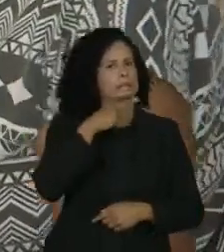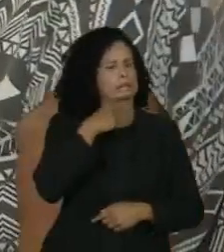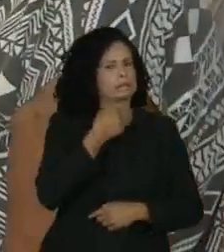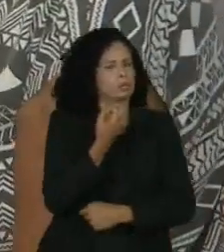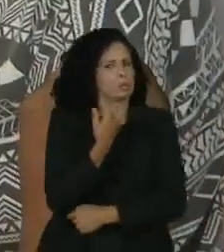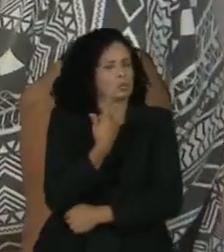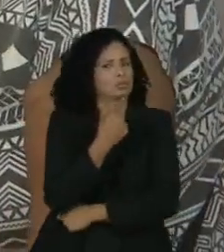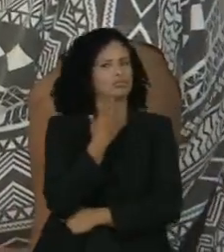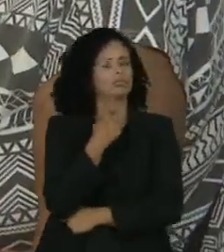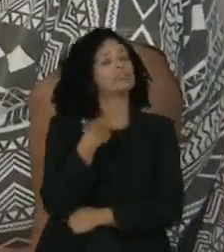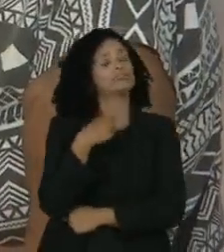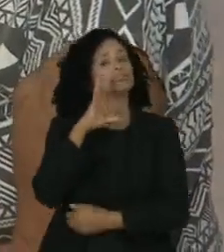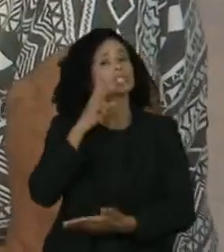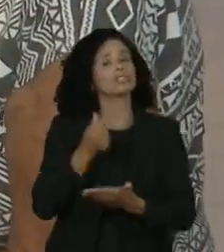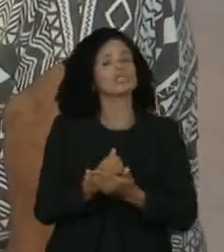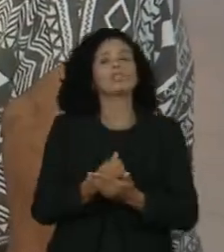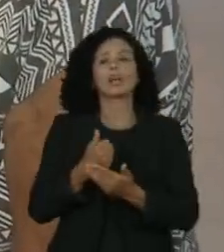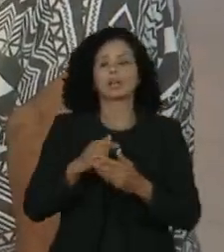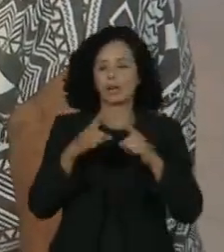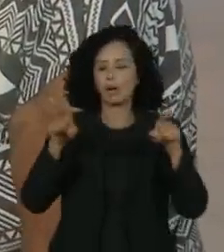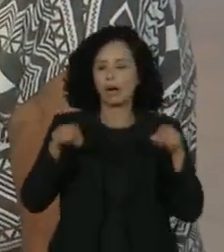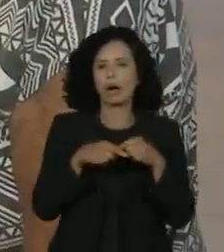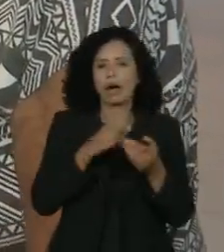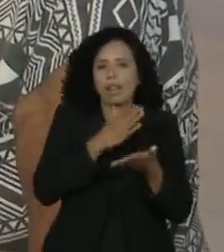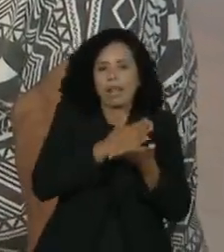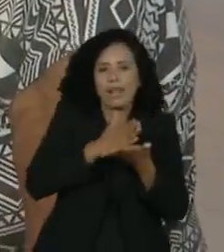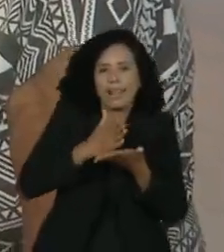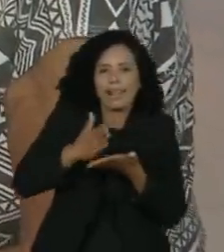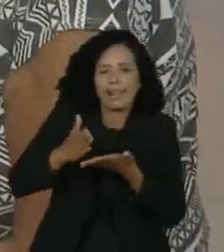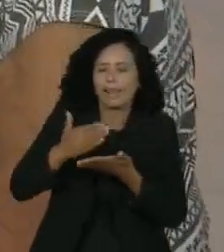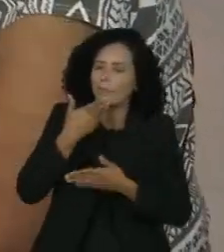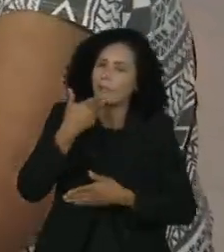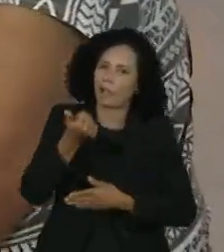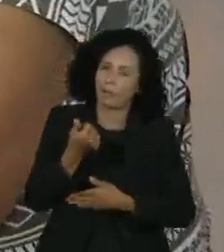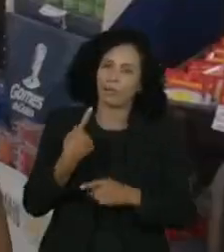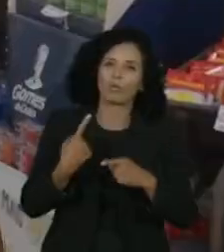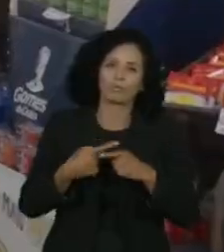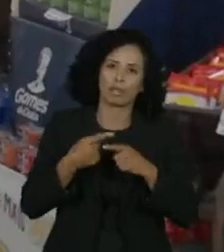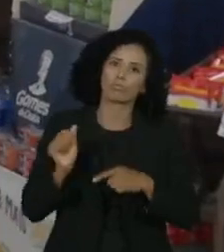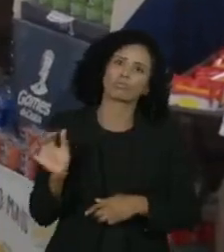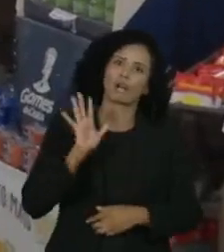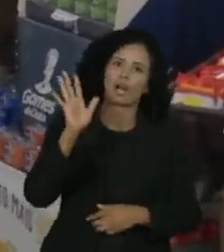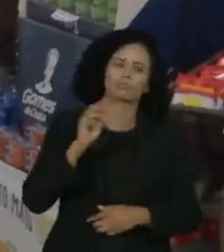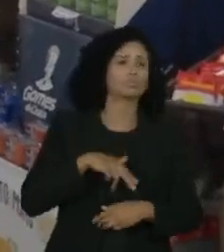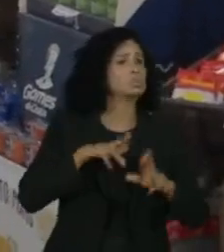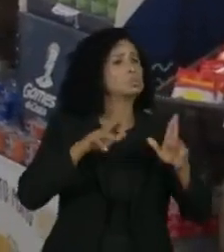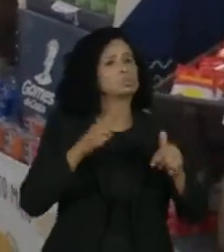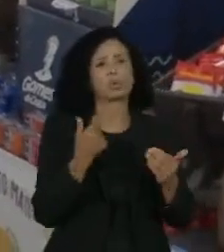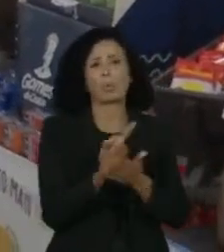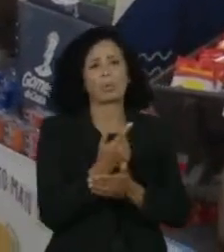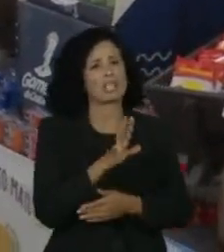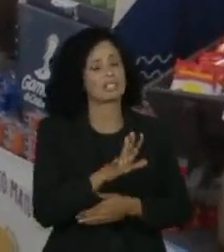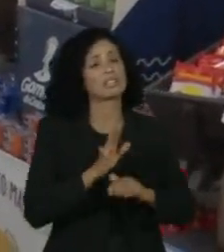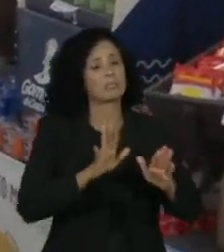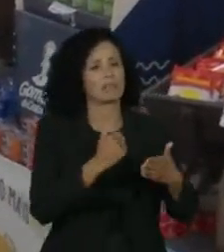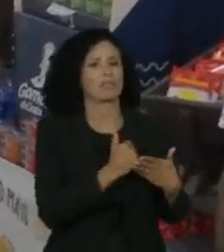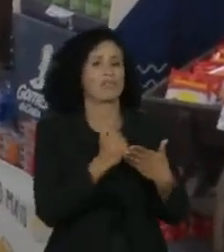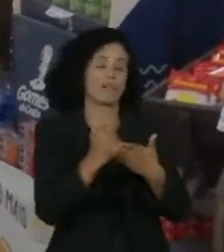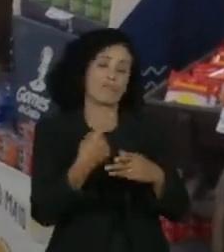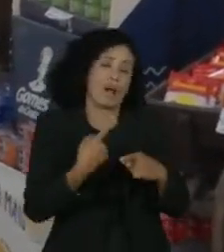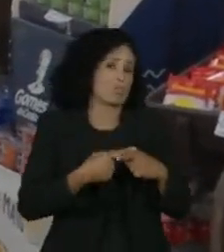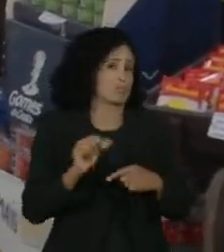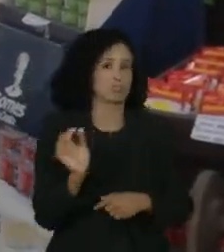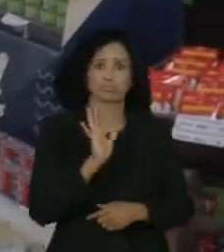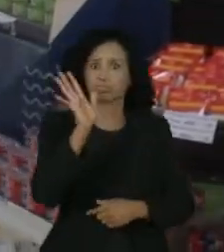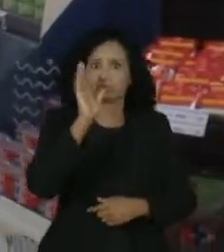lascas do bacalhau no lugar do filé inteiro. Eu nunca comprei desse e agora eu vou levar, porque está